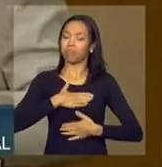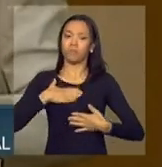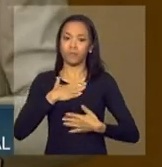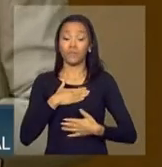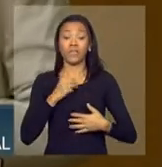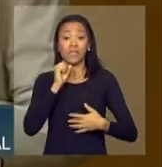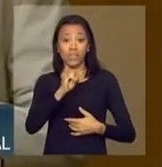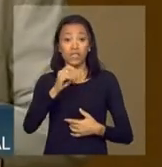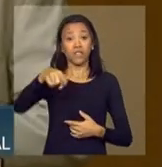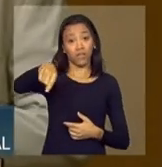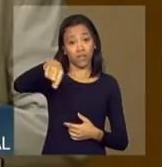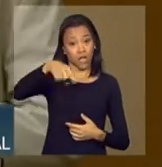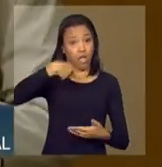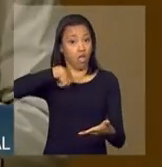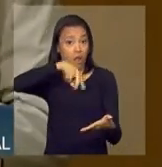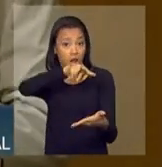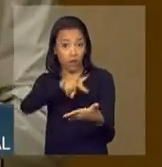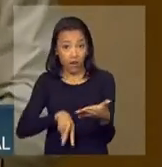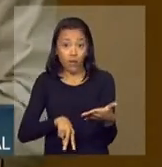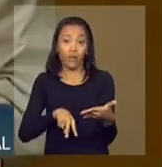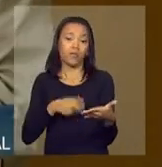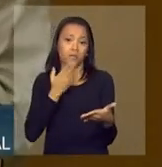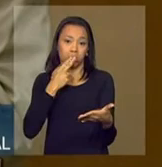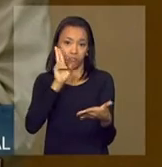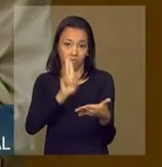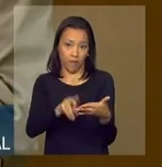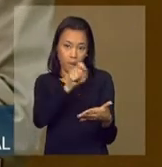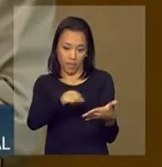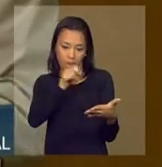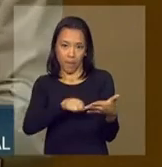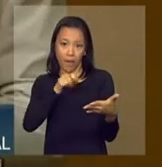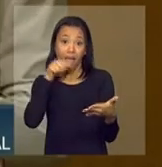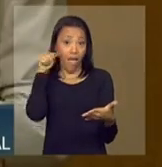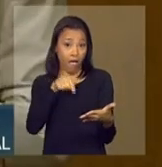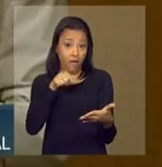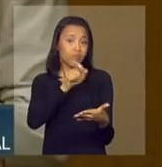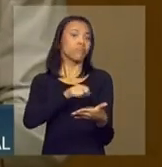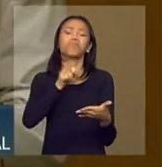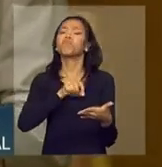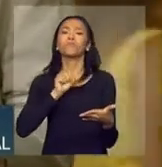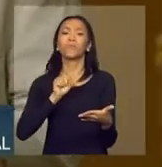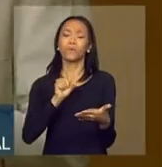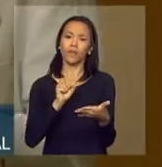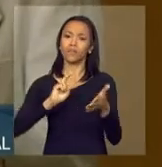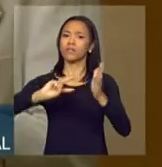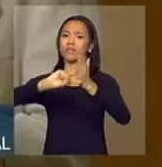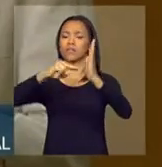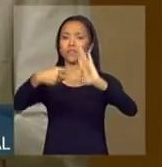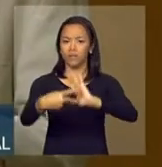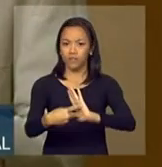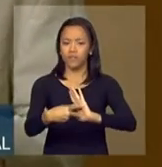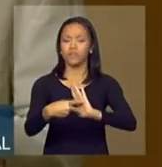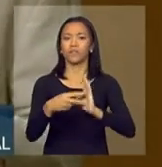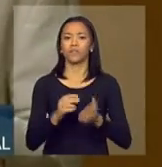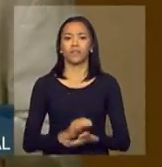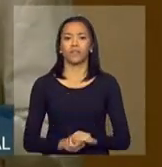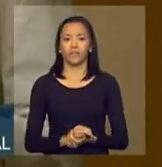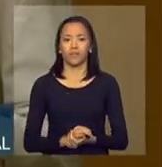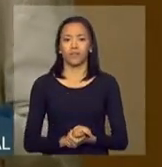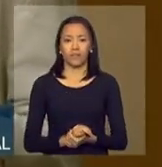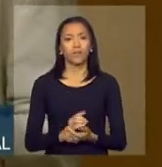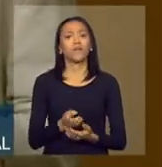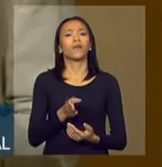uma lida na carta, é uma carta que significa, ao lado